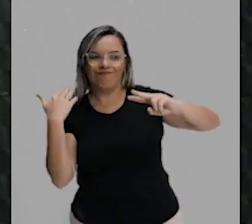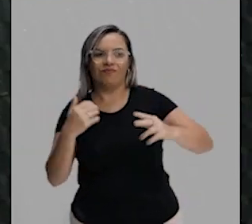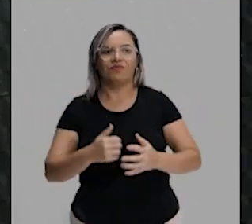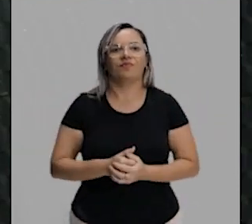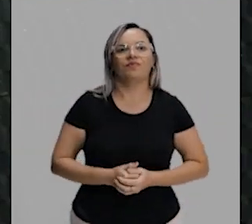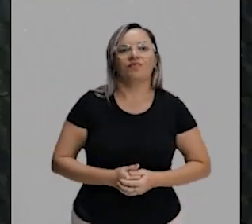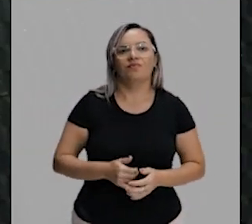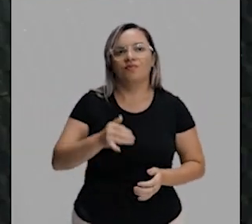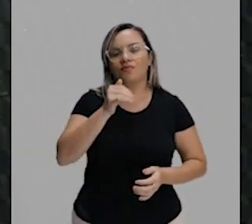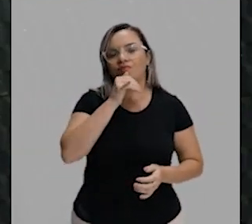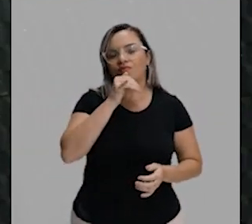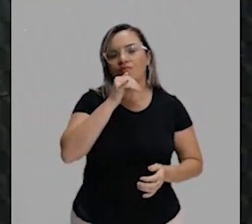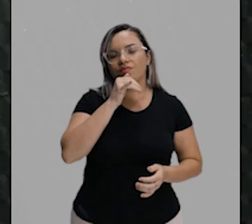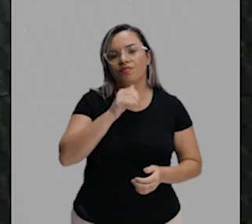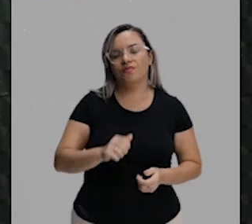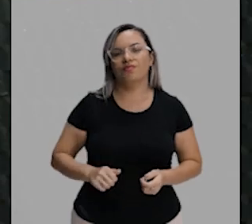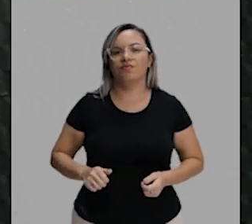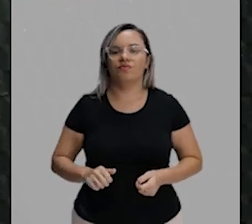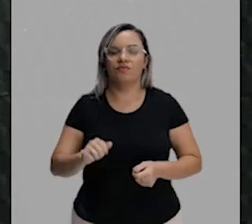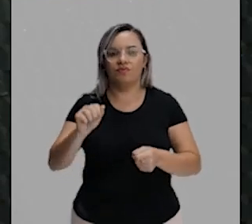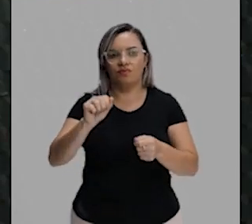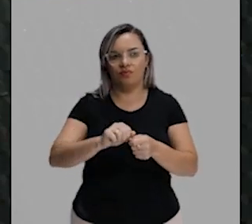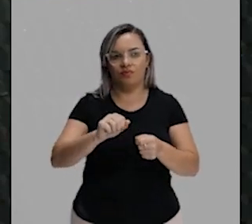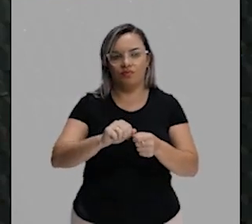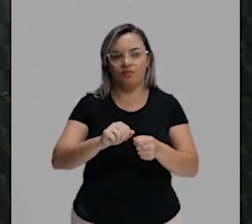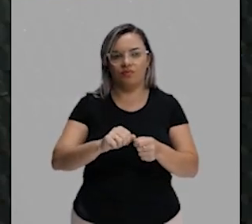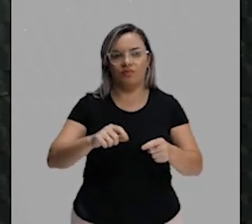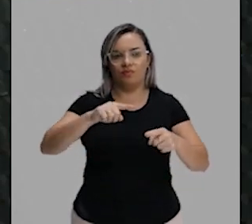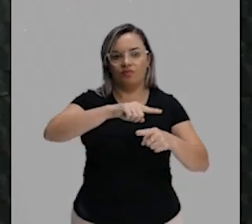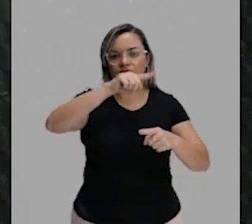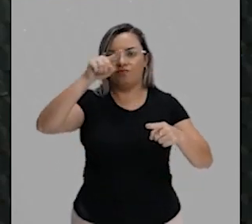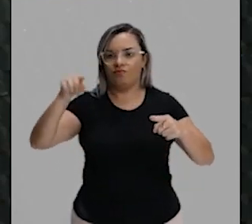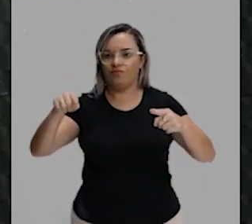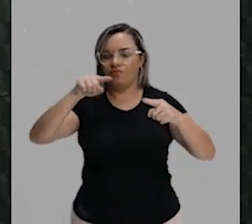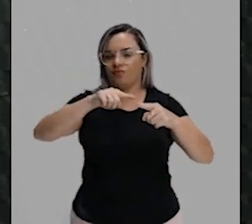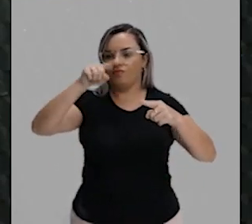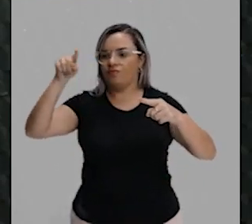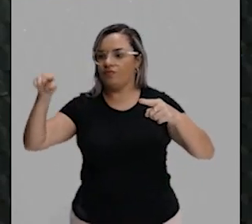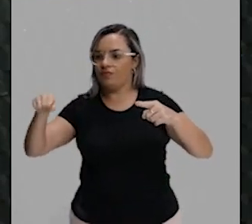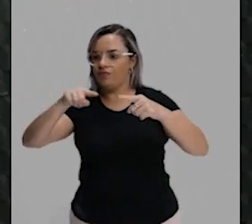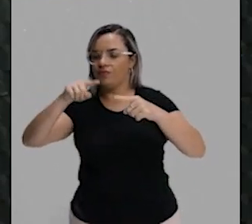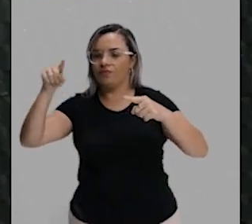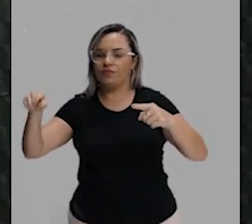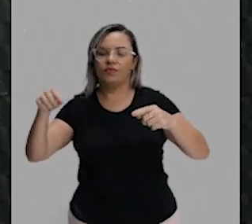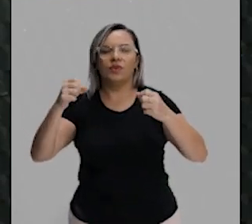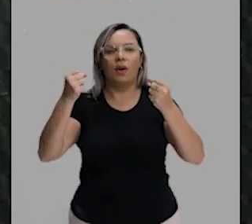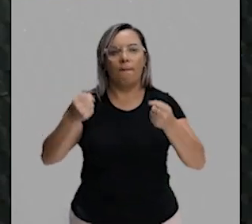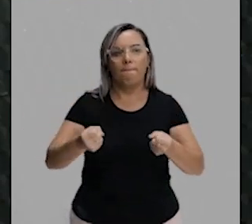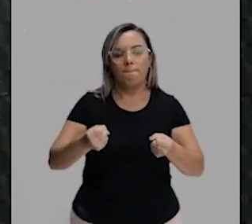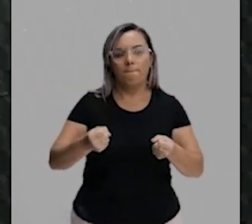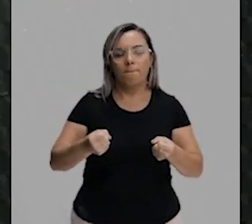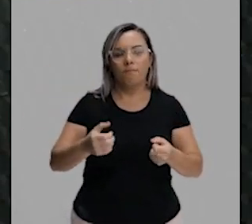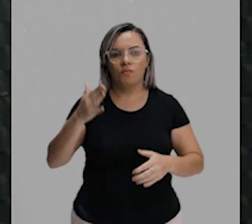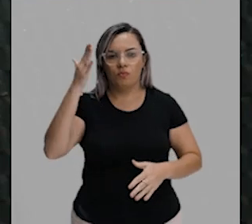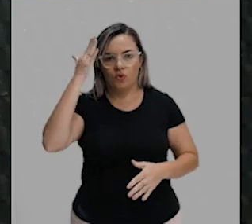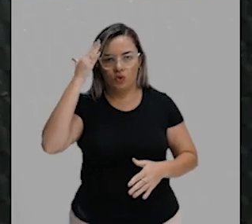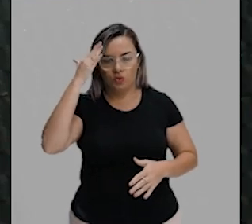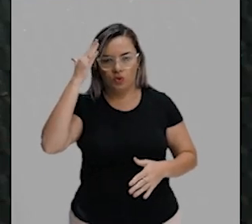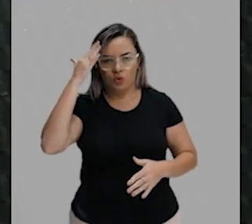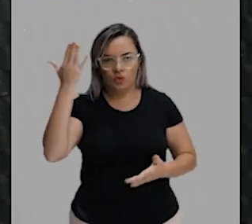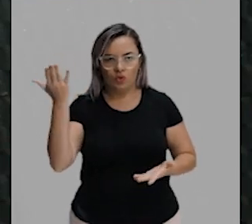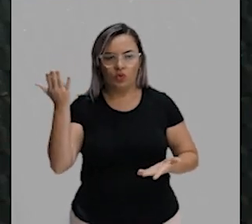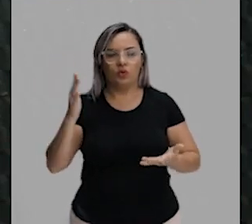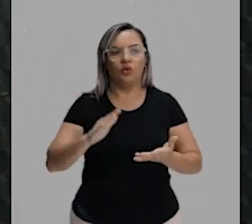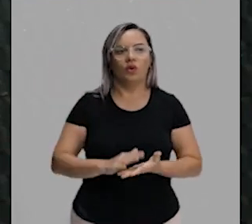esse exemplo e eu vou fazer aqui 2 cruzamentos para que a gente possa ver os resultados